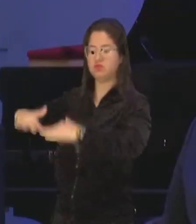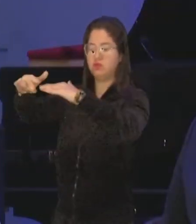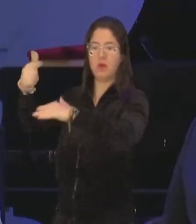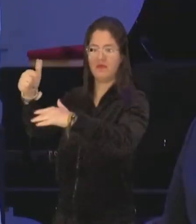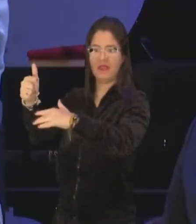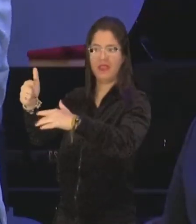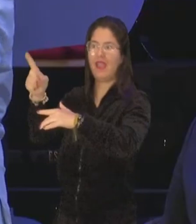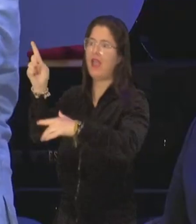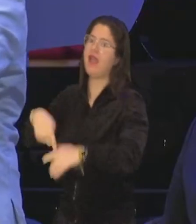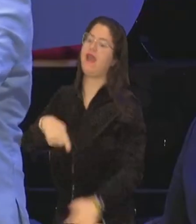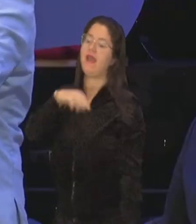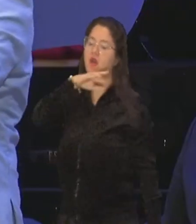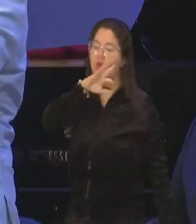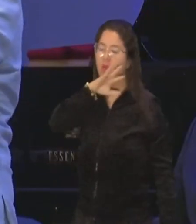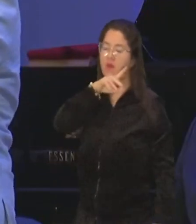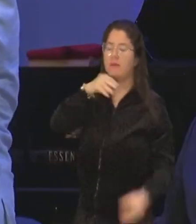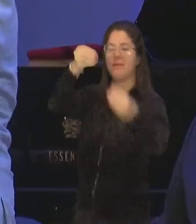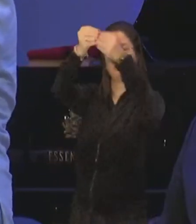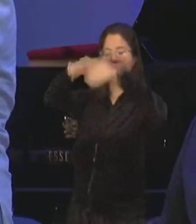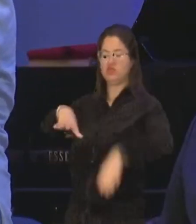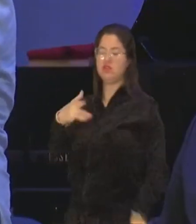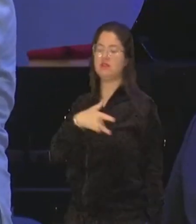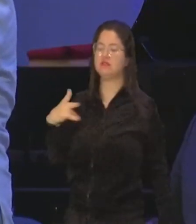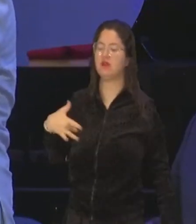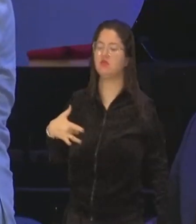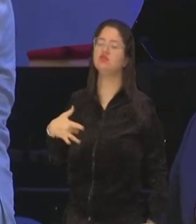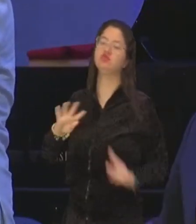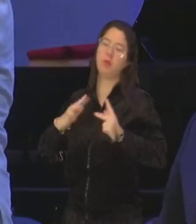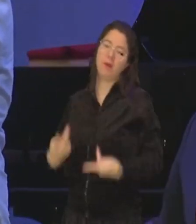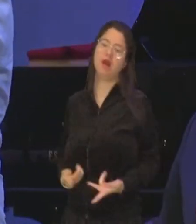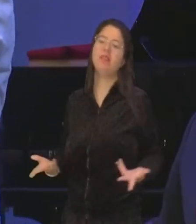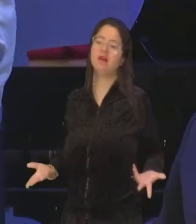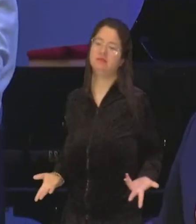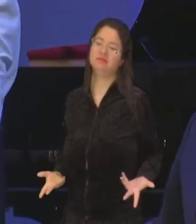algo terrível para a saúde humana, meus irmãos.